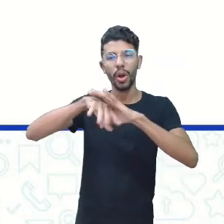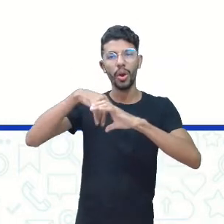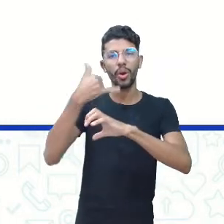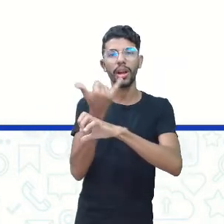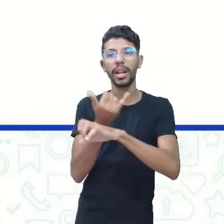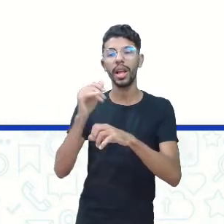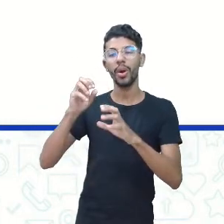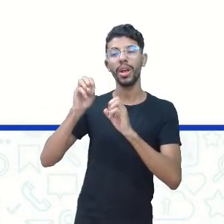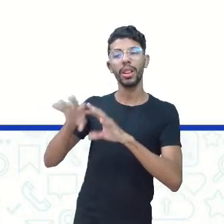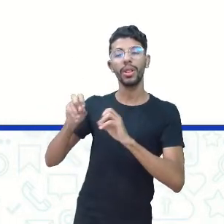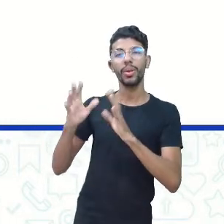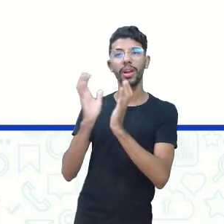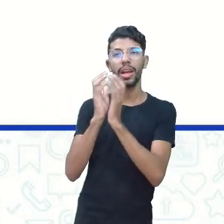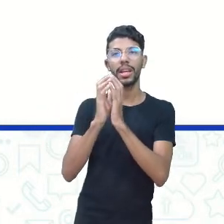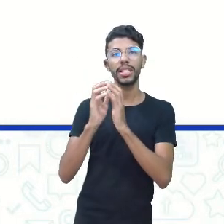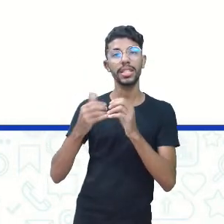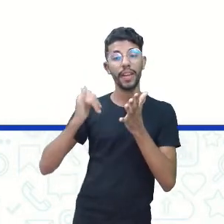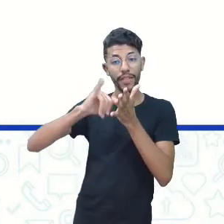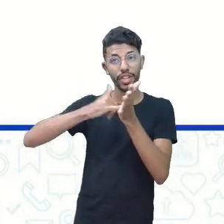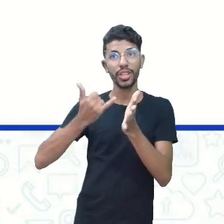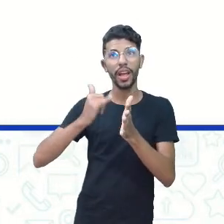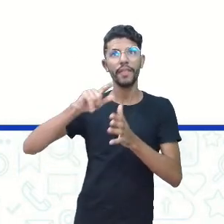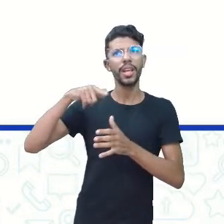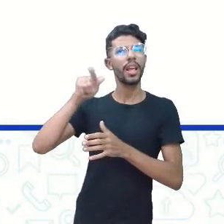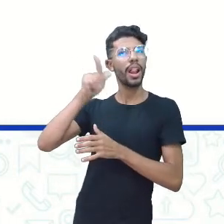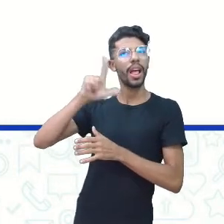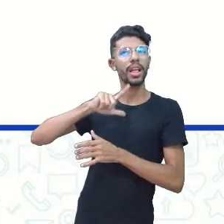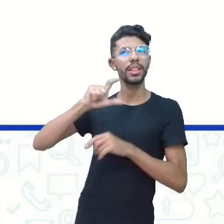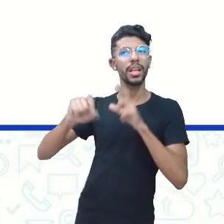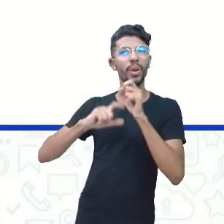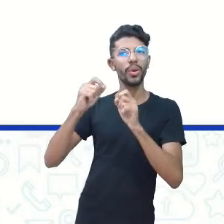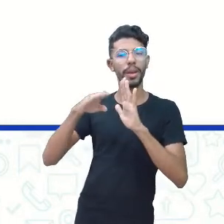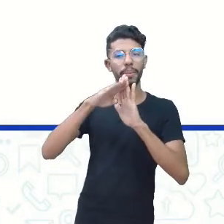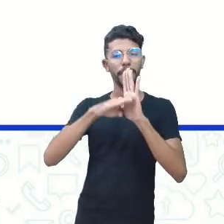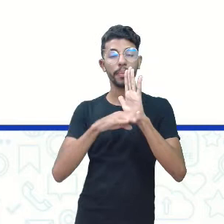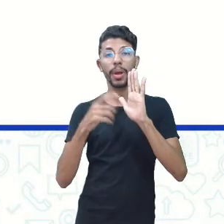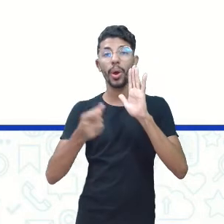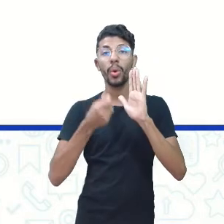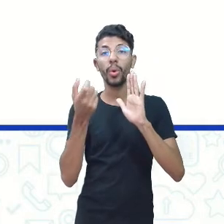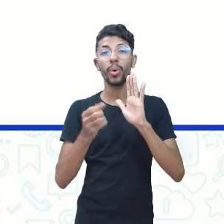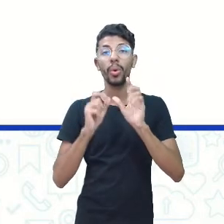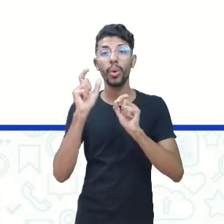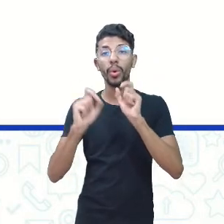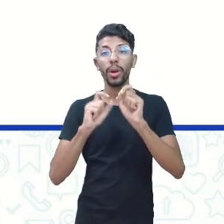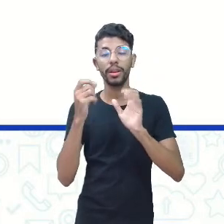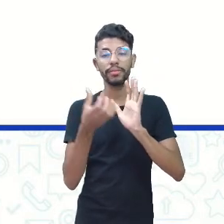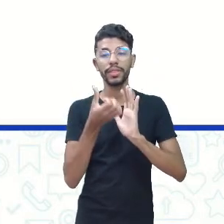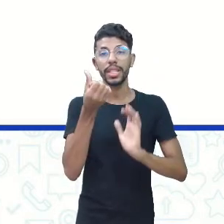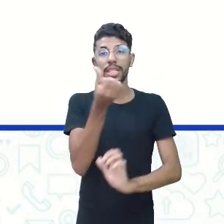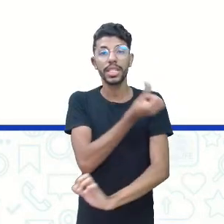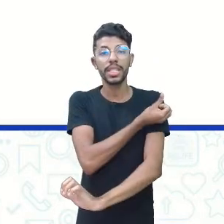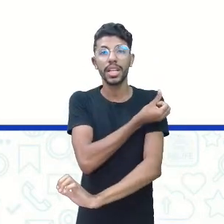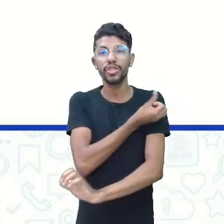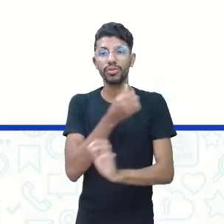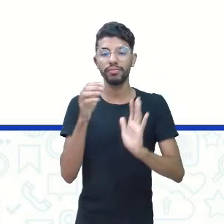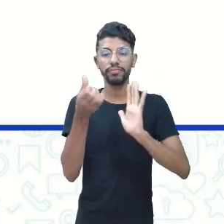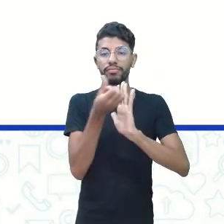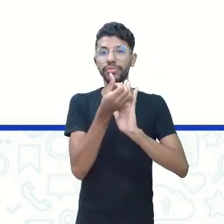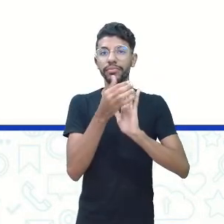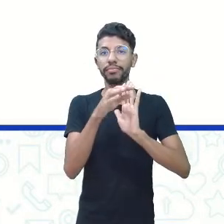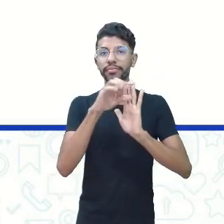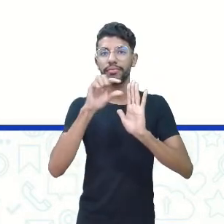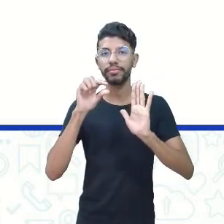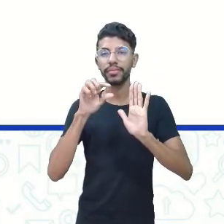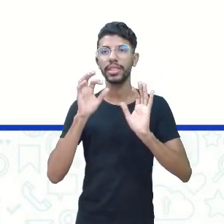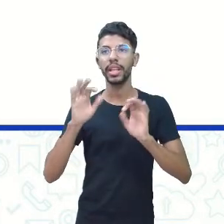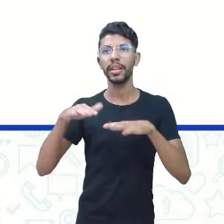essa playlist com sexto ano, né? O título sexto ano. Daí, ó, eu trouxe aqui para vocês verem como que as aulas estão sendo salvas. A